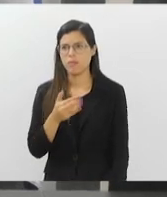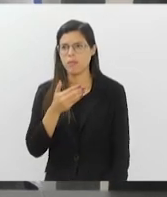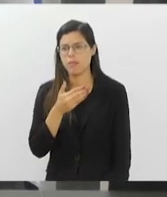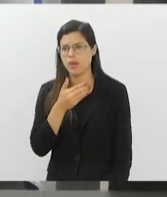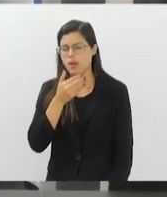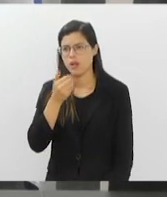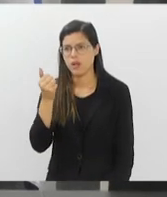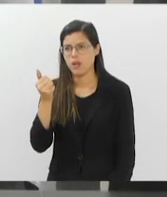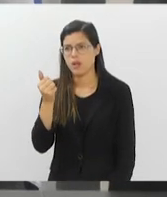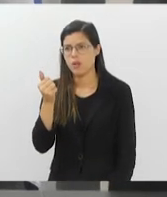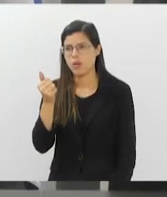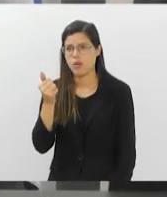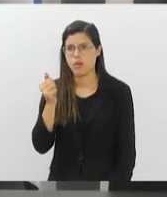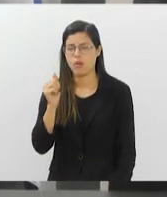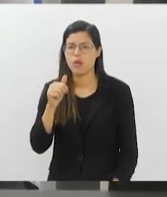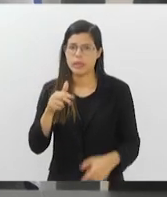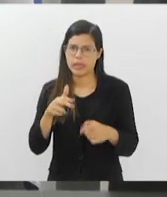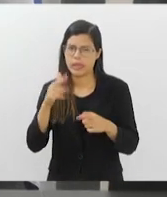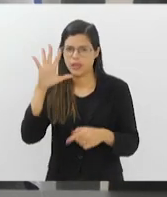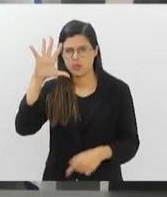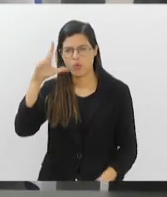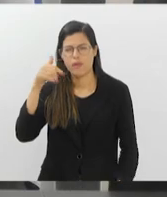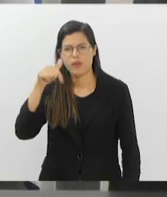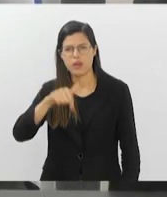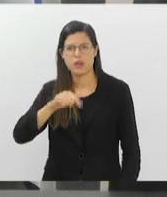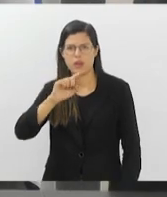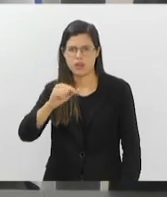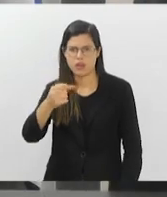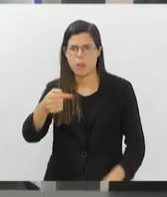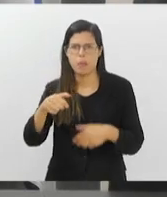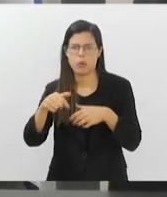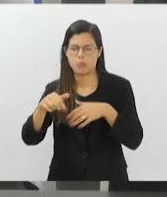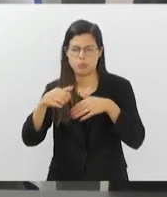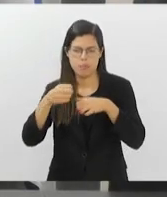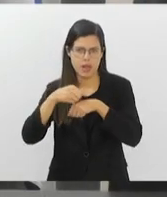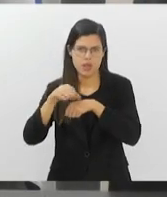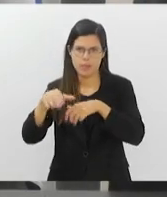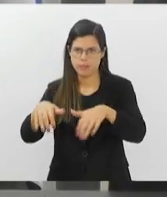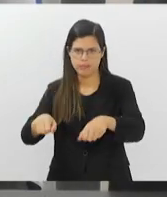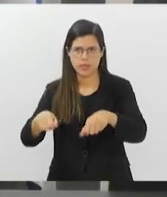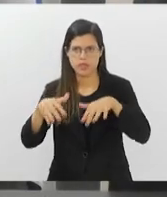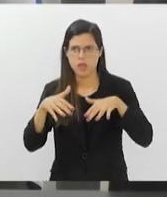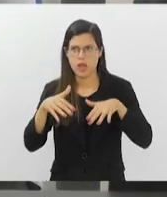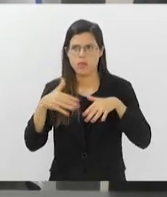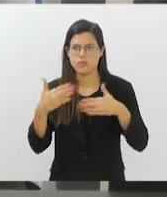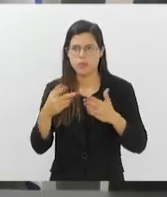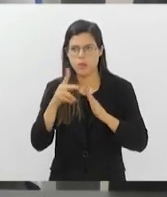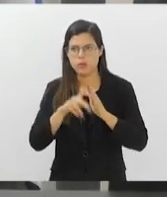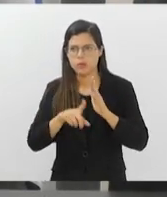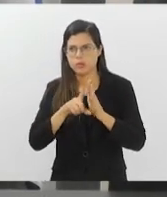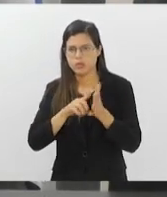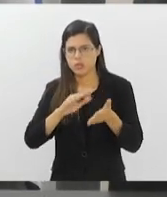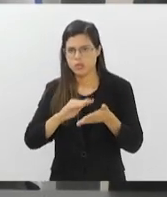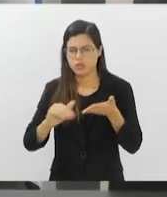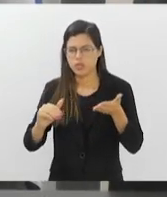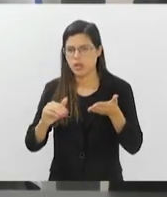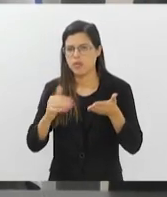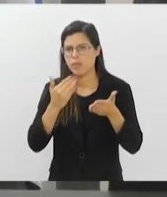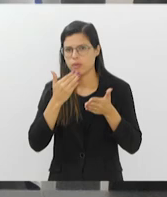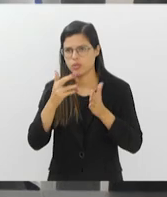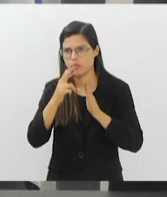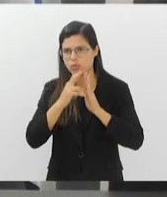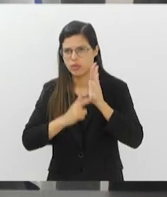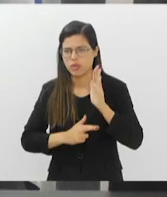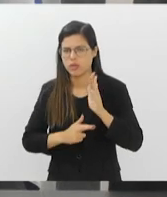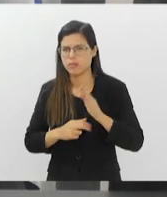plenário, digamos, saneado. É legítima a discussão. Então, o projeto retirado de pauta a pedido do relator. Presidente, rapidamente, só